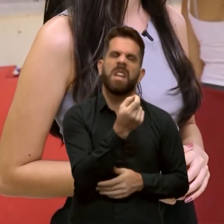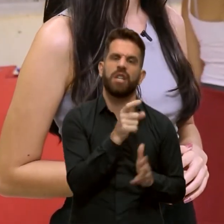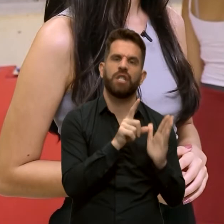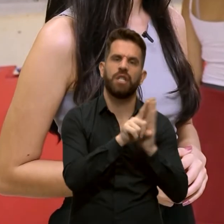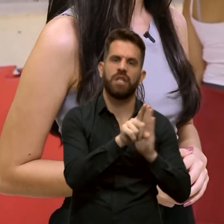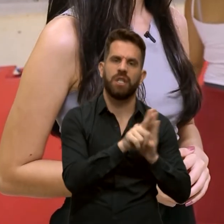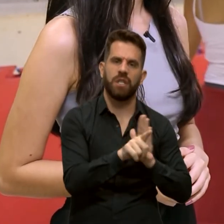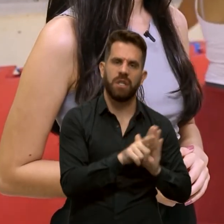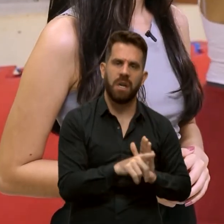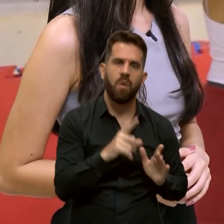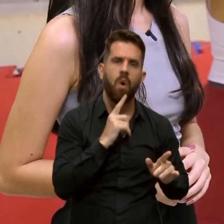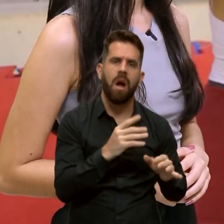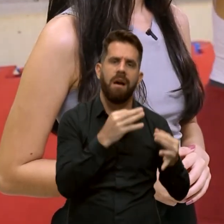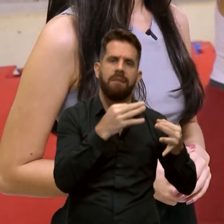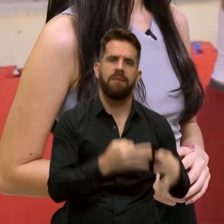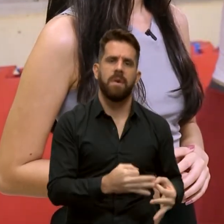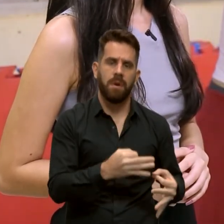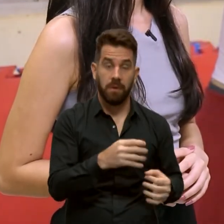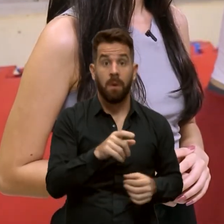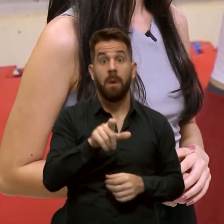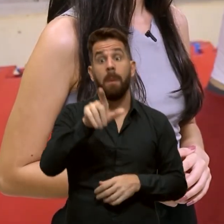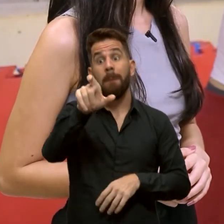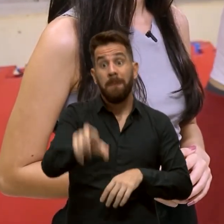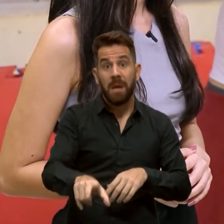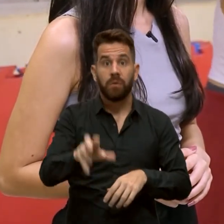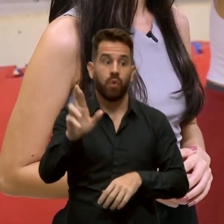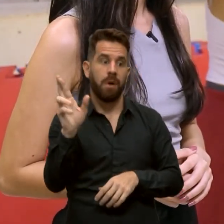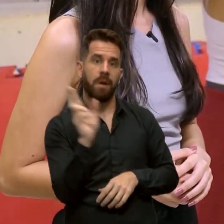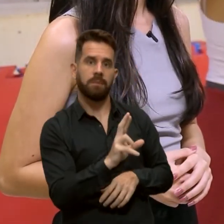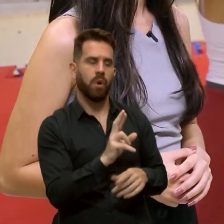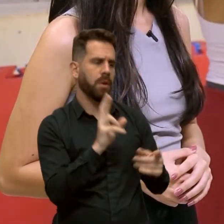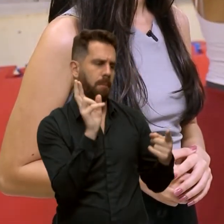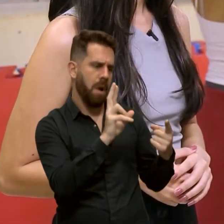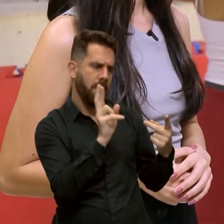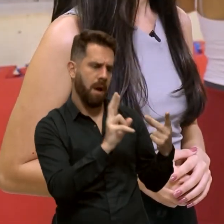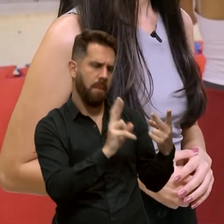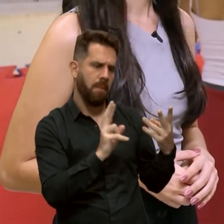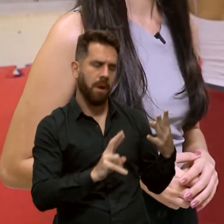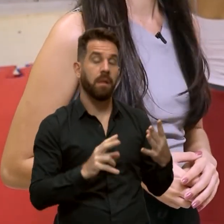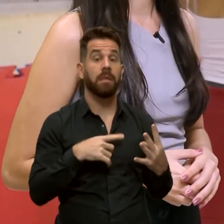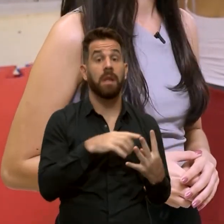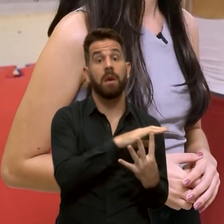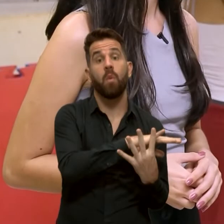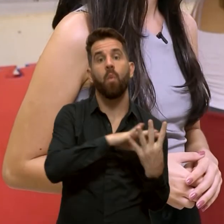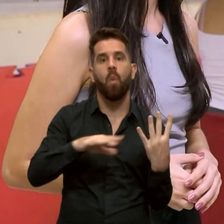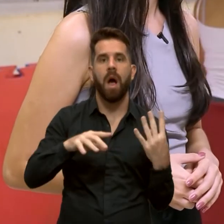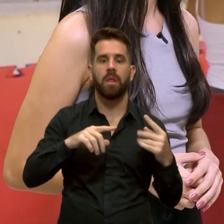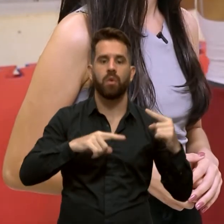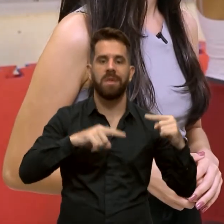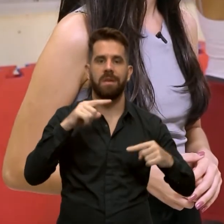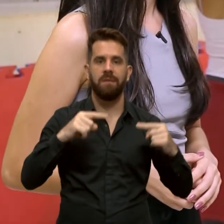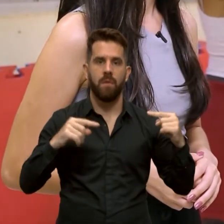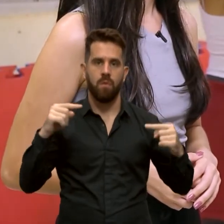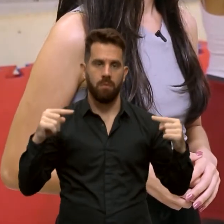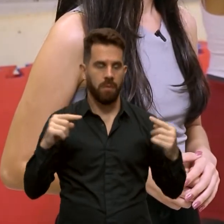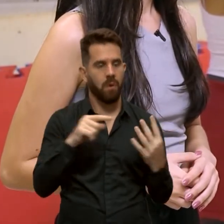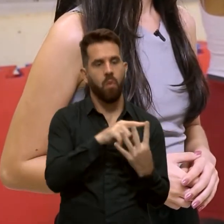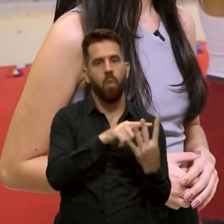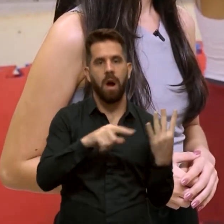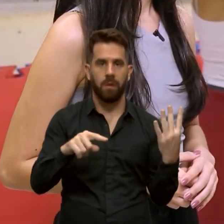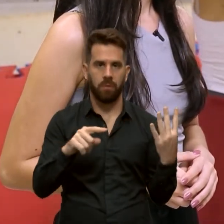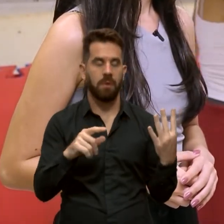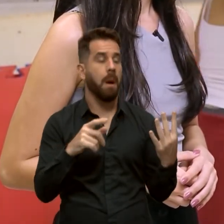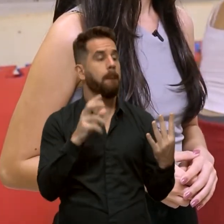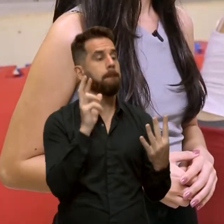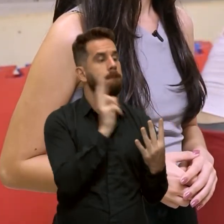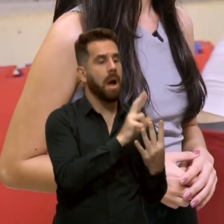para a pessoa que ela vai classificar em quatro níveis, por assim dizer. E aí, por meio desses scores, nós